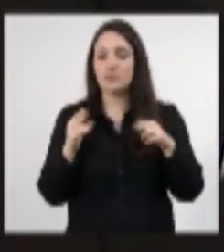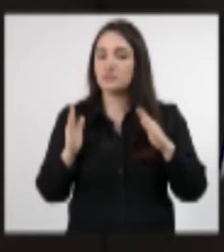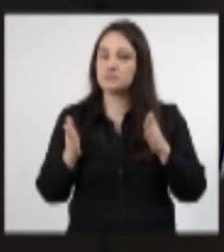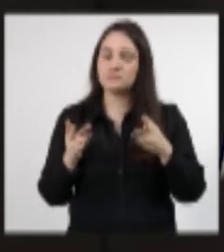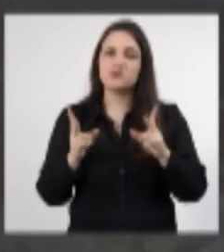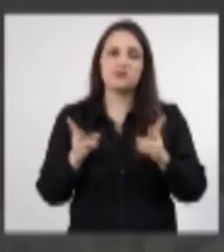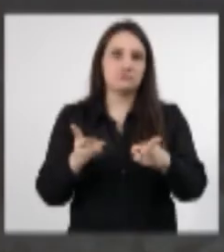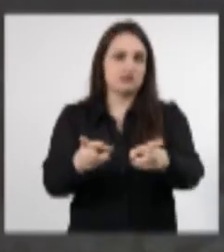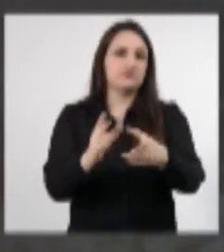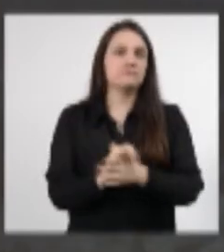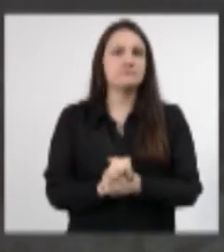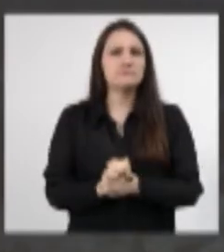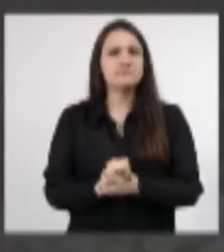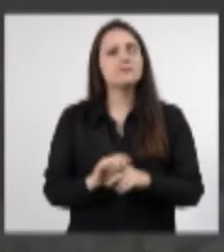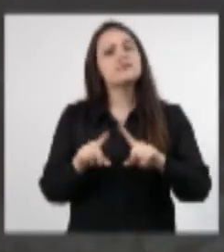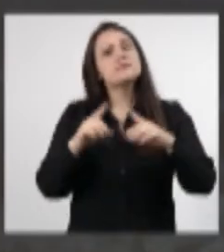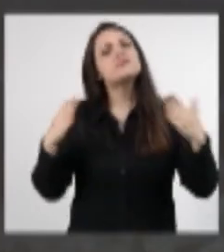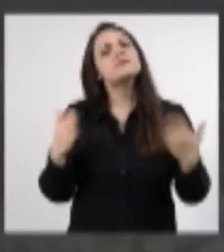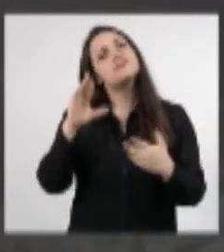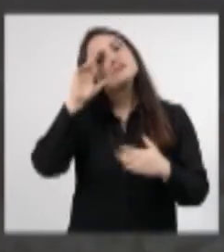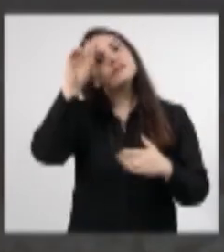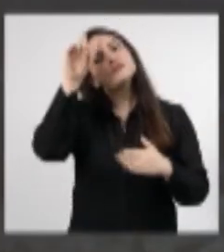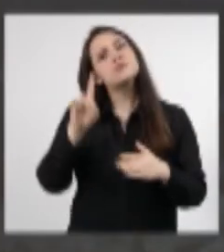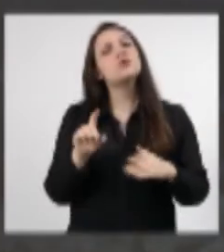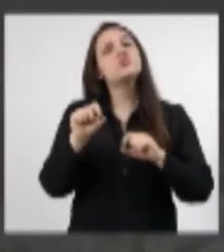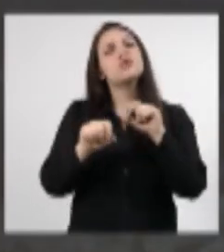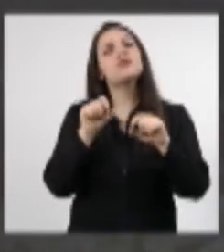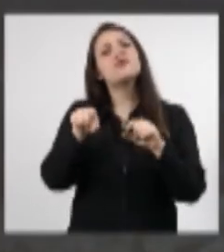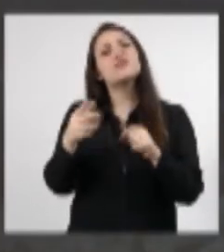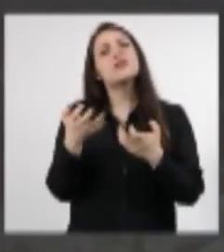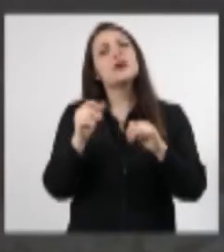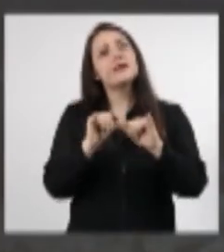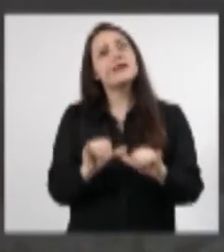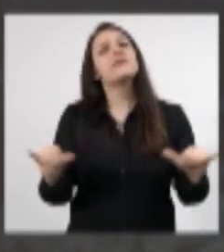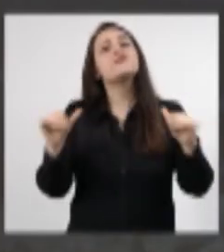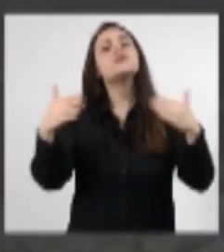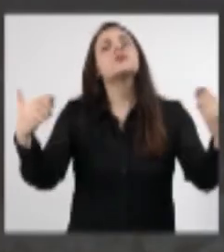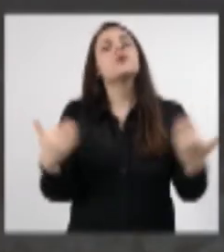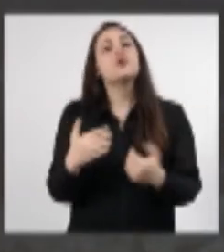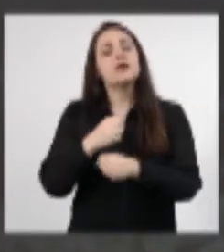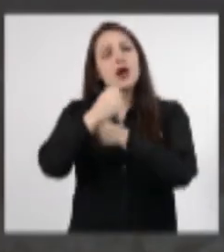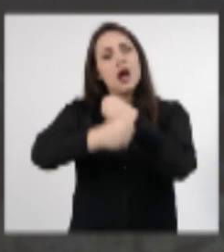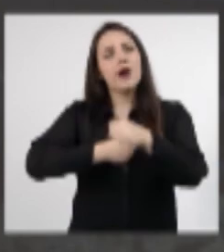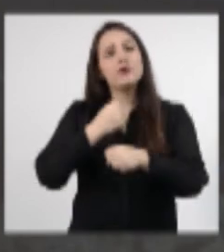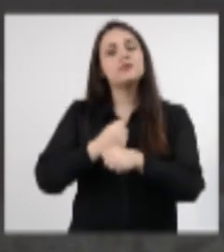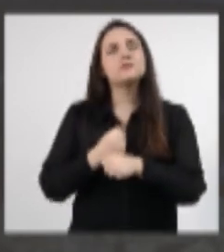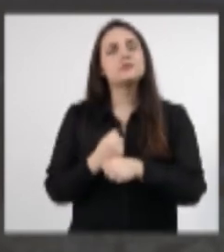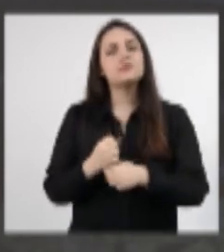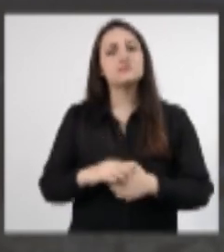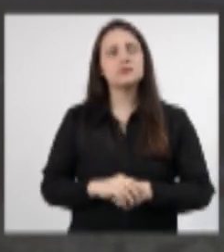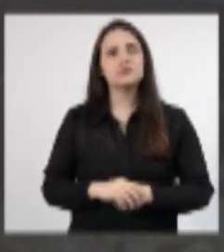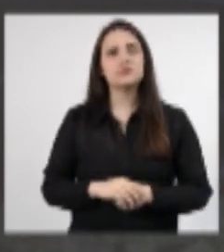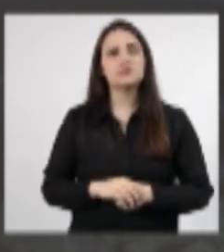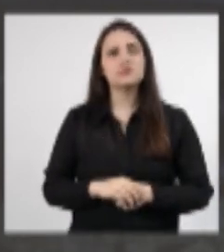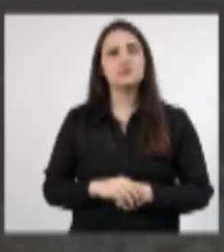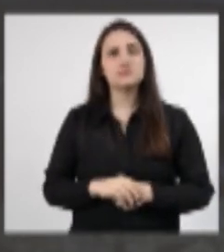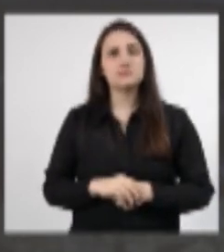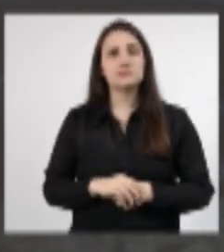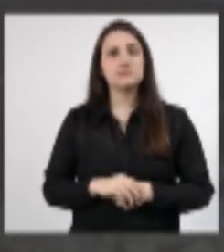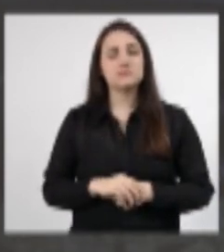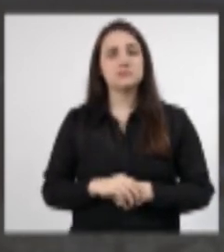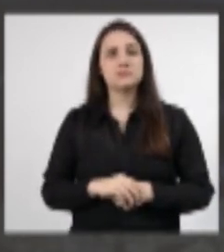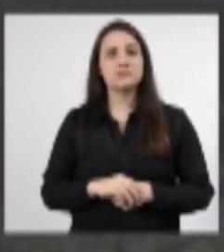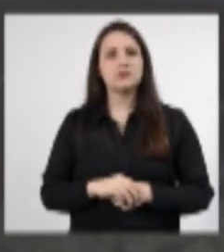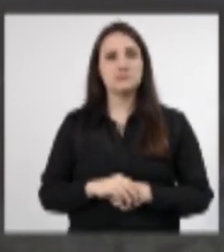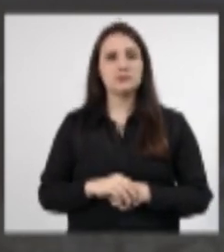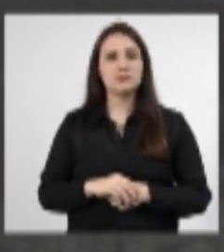permaneça dessa forma. E doutor, o que a diretoria pode dizer aos policiais civis em mais um ano de trabalho? Doutor, o que a diretoria